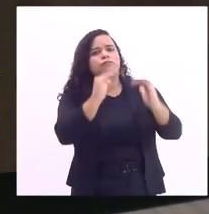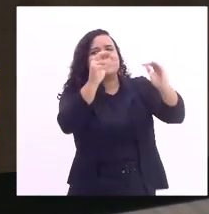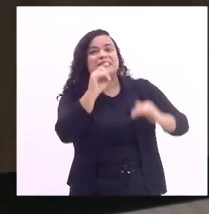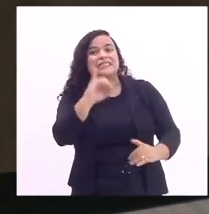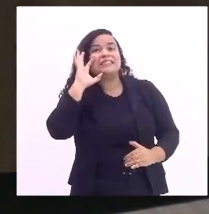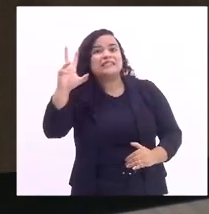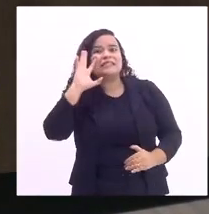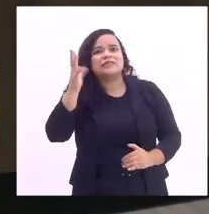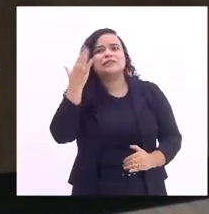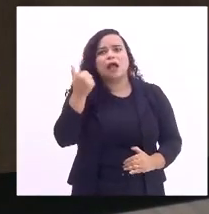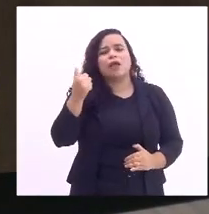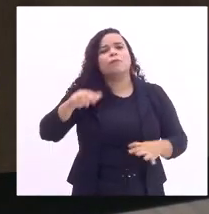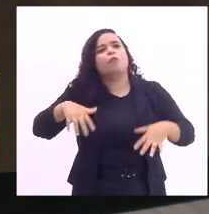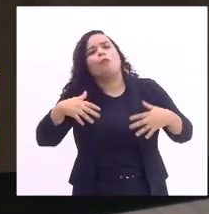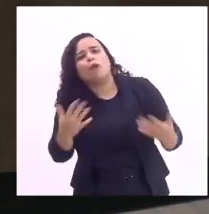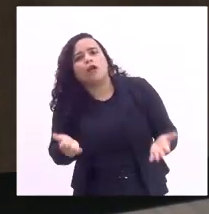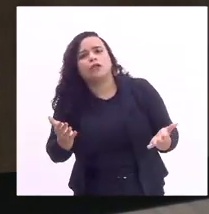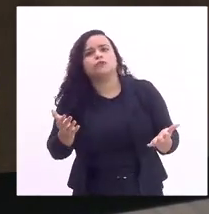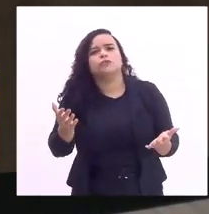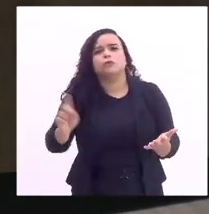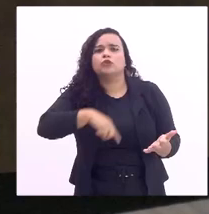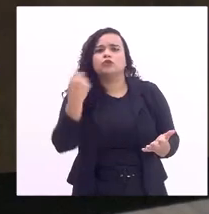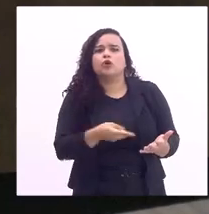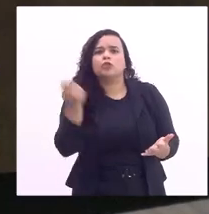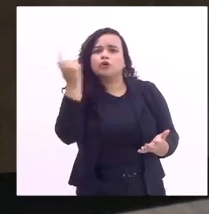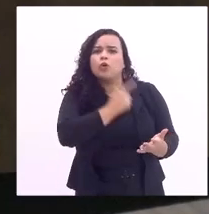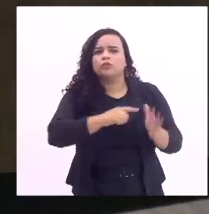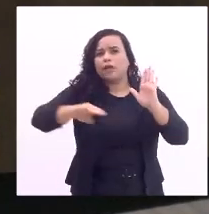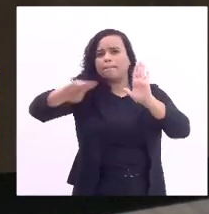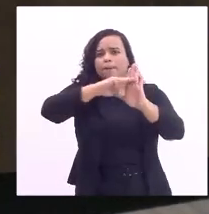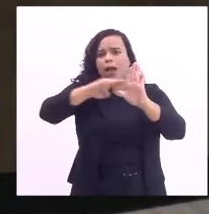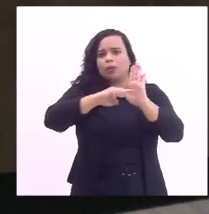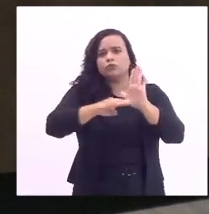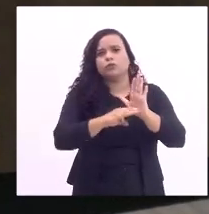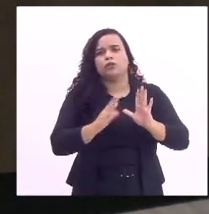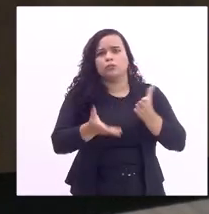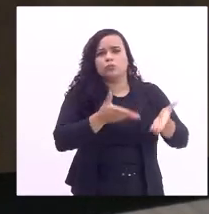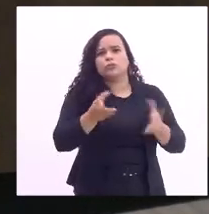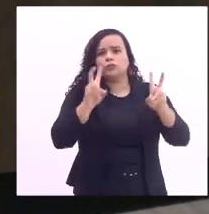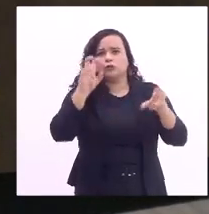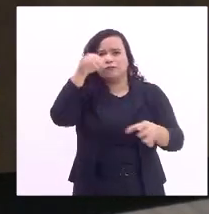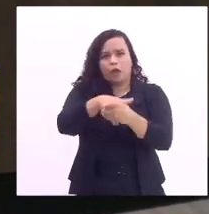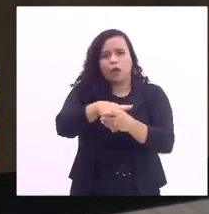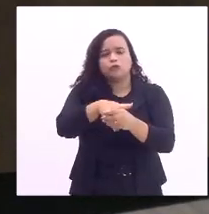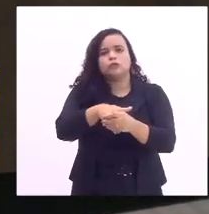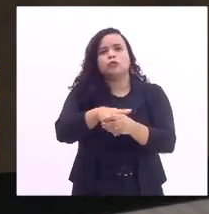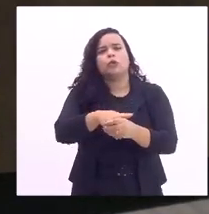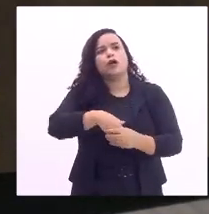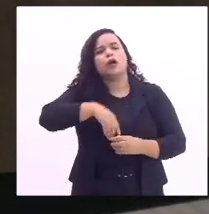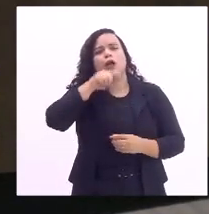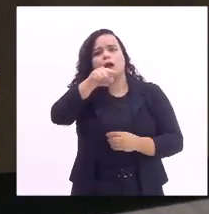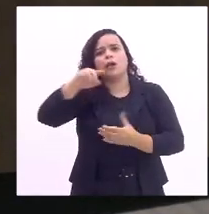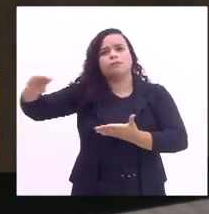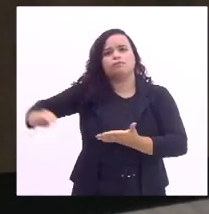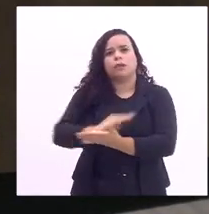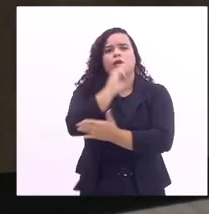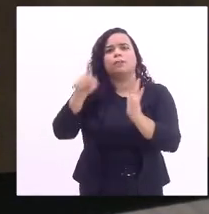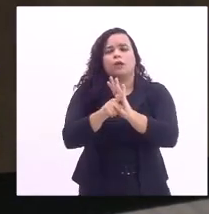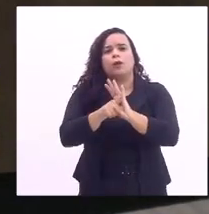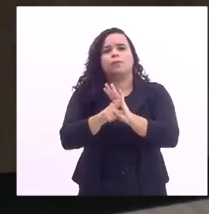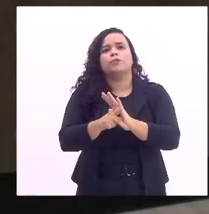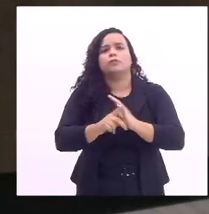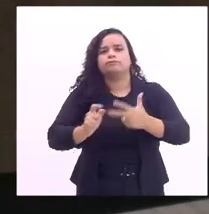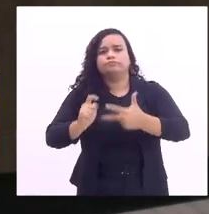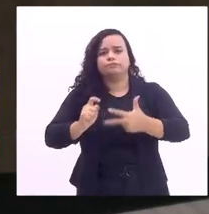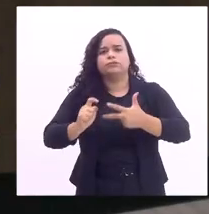previsão de quando estaremos colocando em pauta para voto a mensagem do Poder Executivo